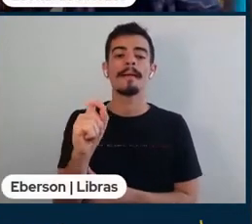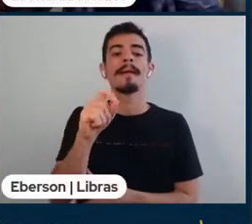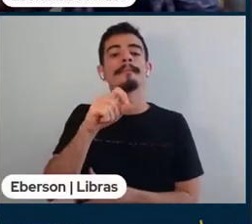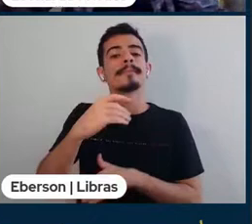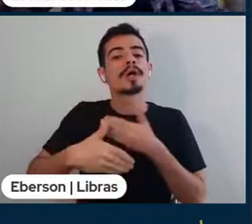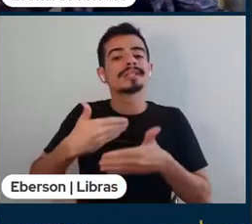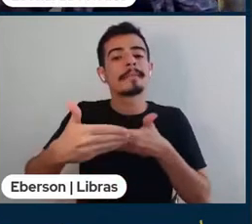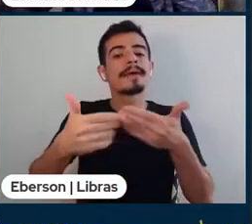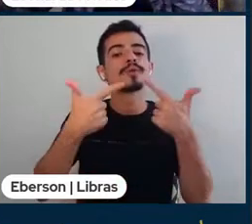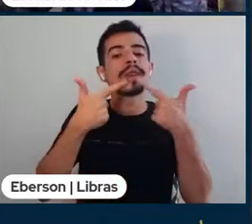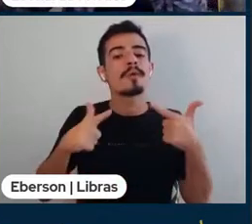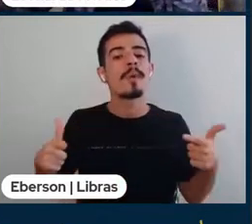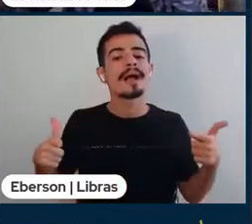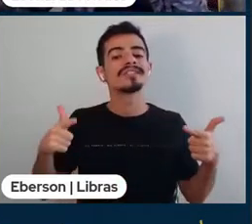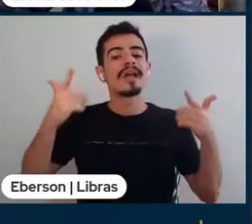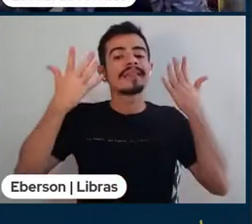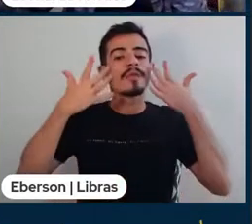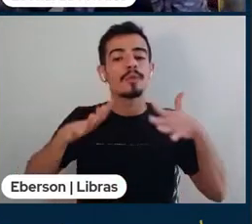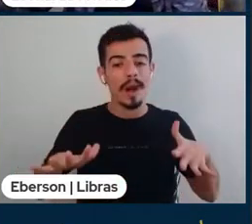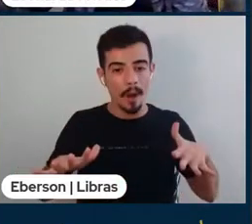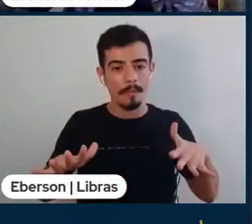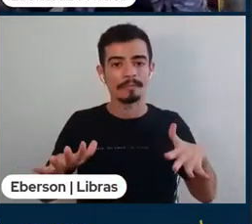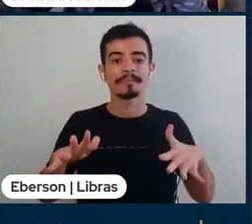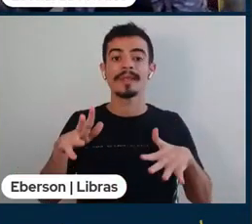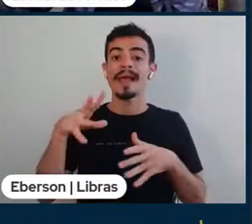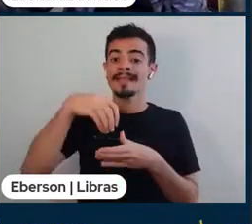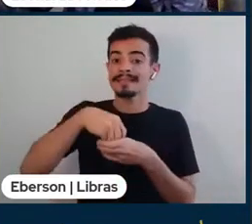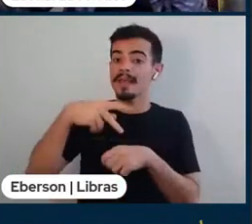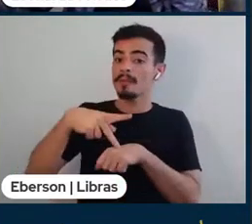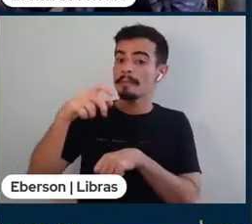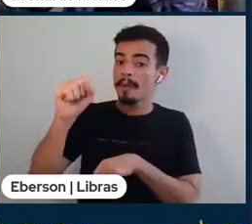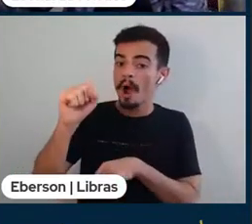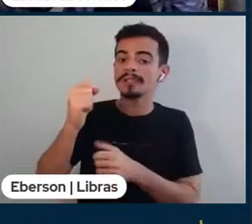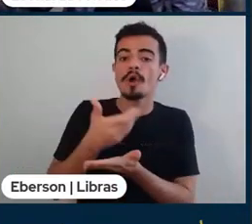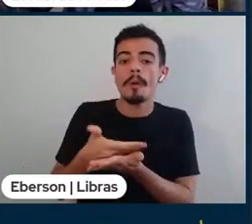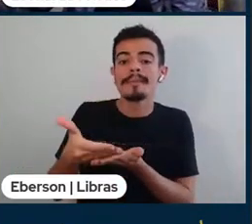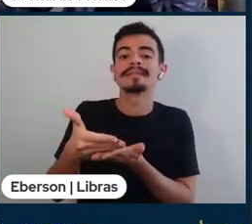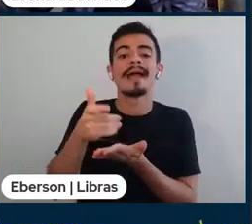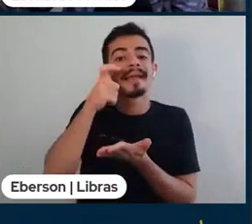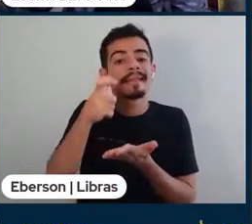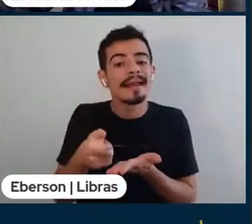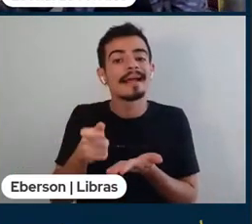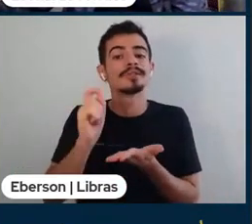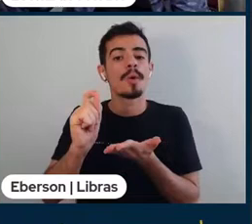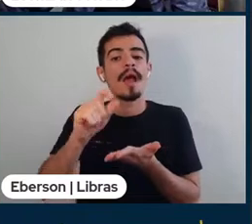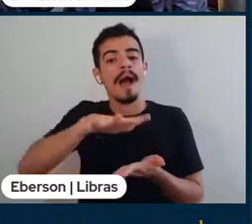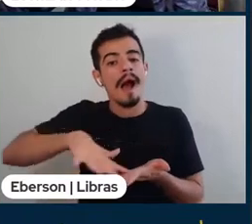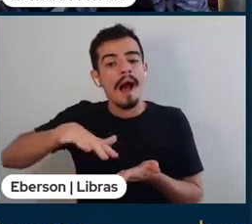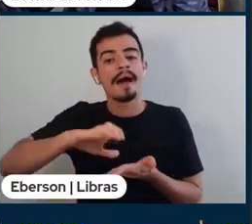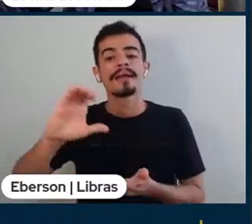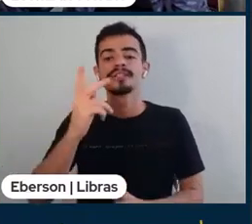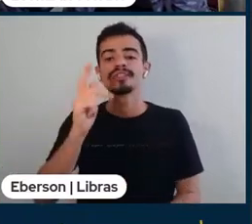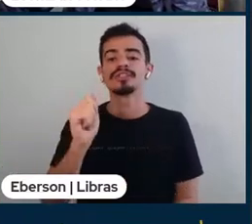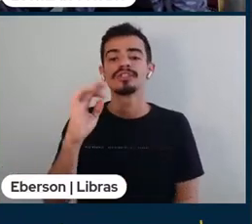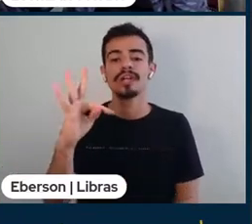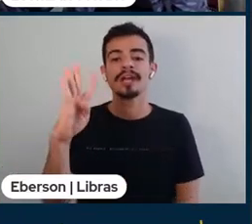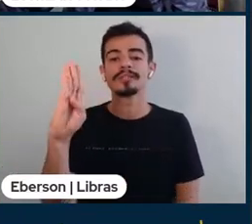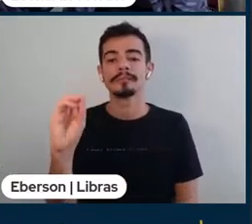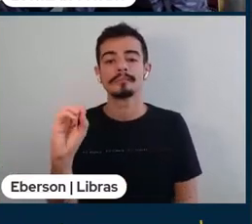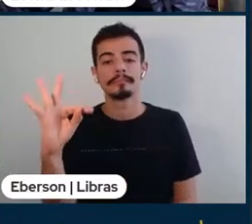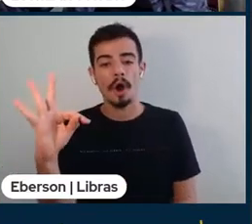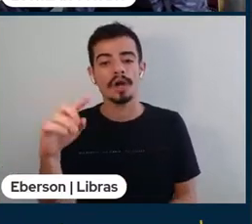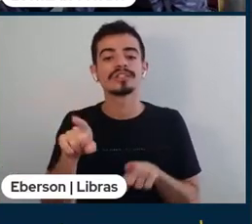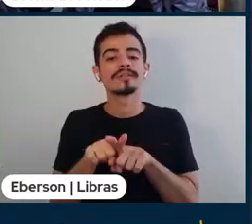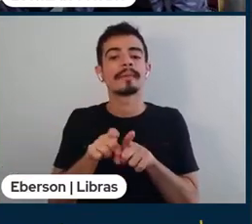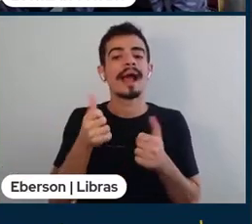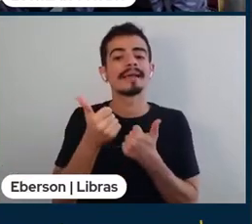pós que eu me interessei por assistentes virtuais, por chatbots. E a partir daí que eu